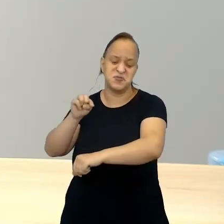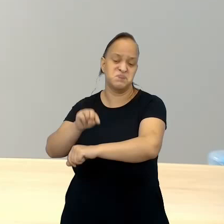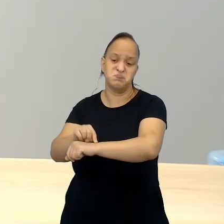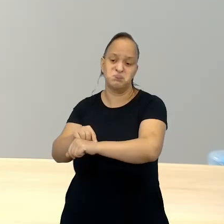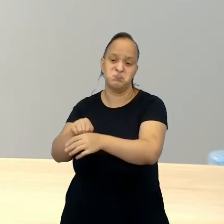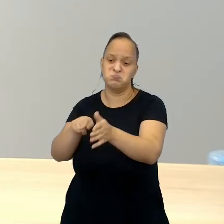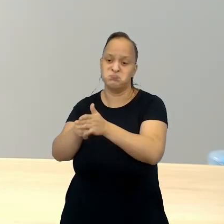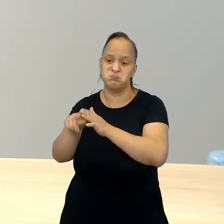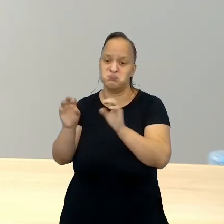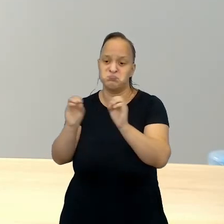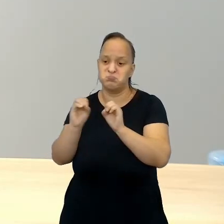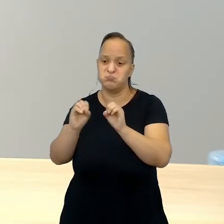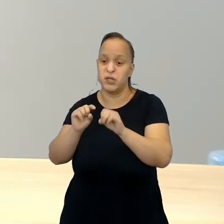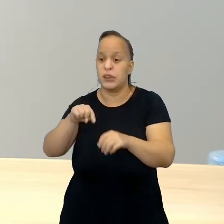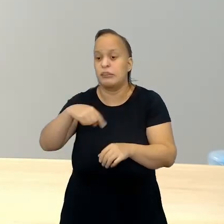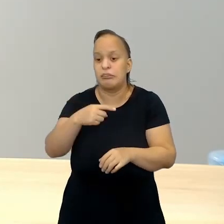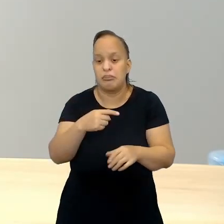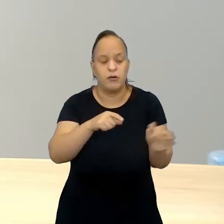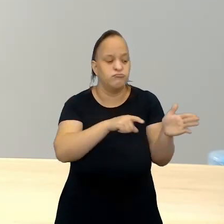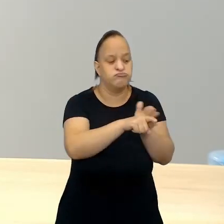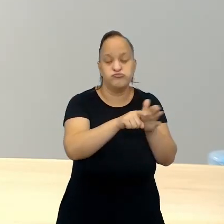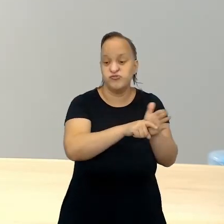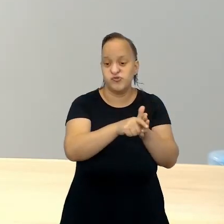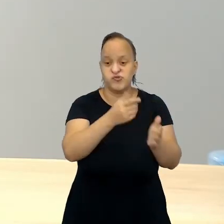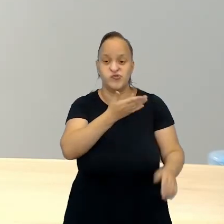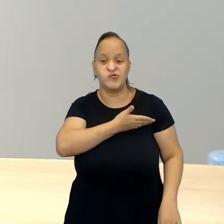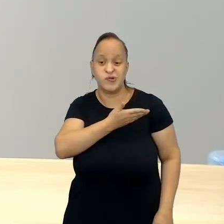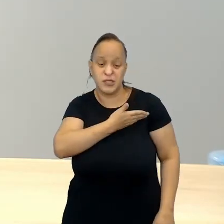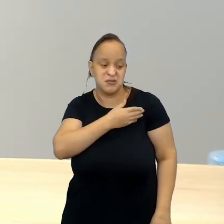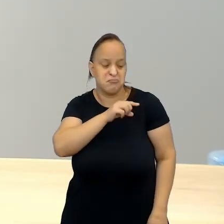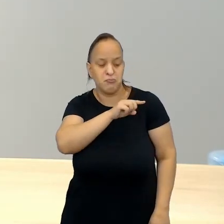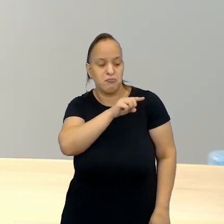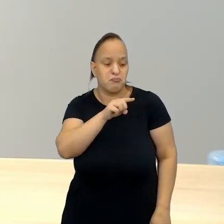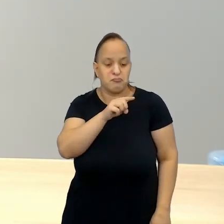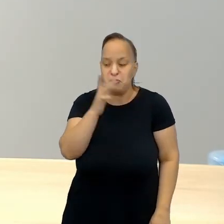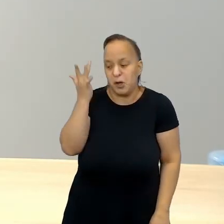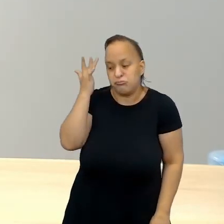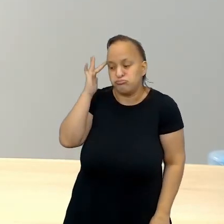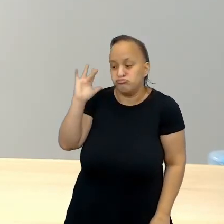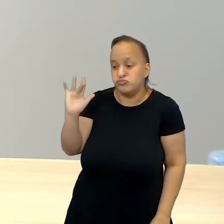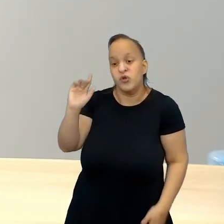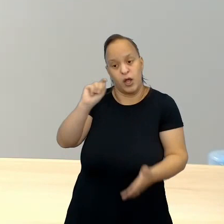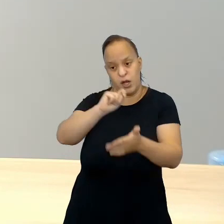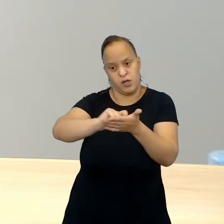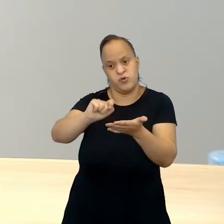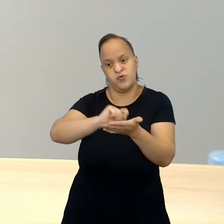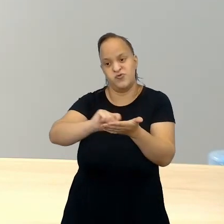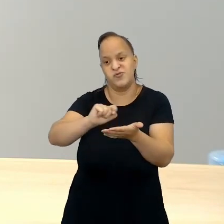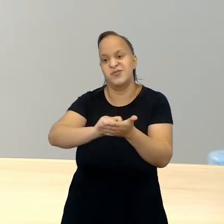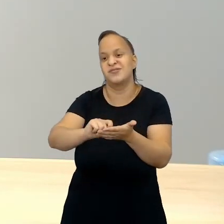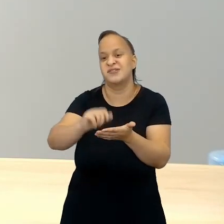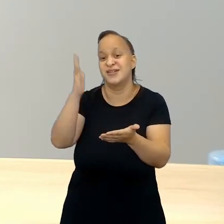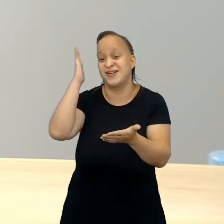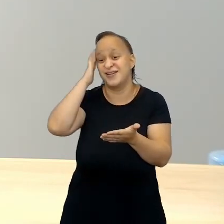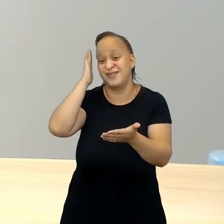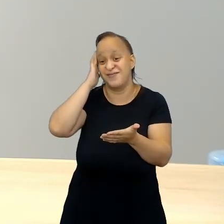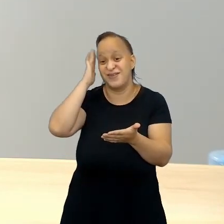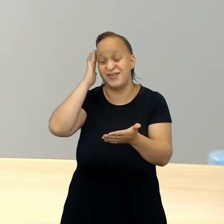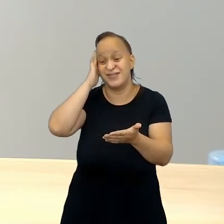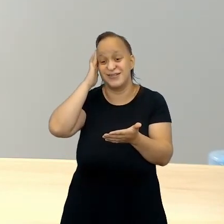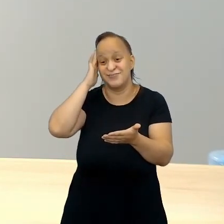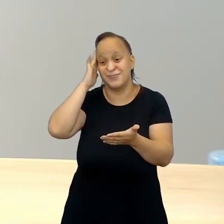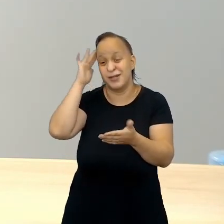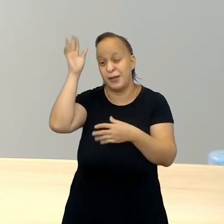pode pesquisar com os amigos e se ninguém souber responder, ele vai ter anotado a dúvida, ele vai saber o que ele